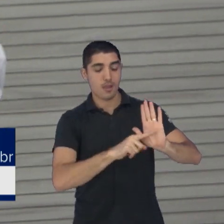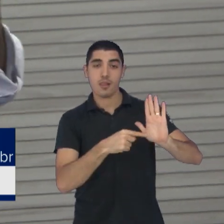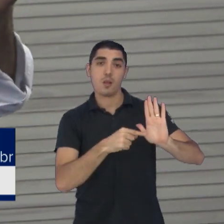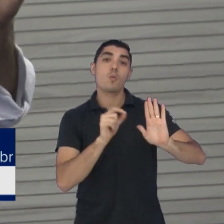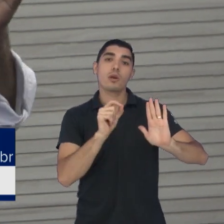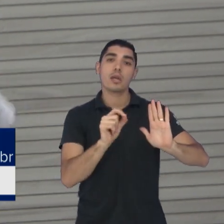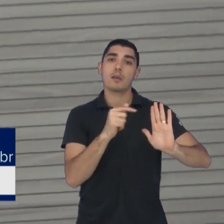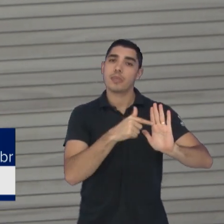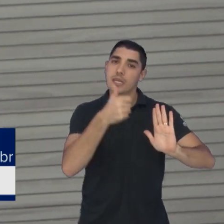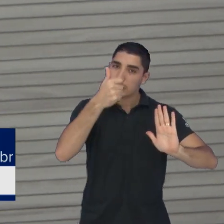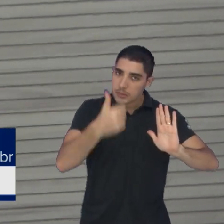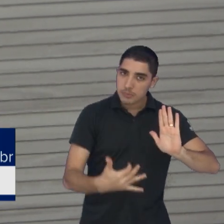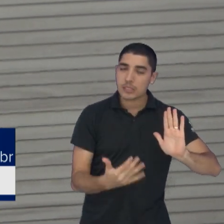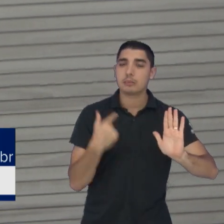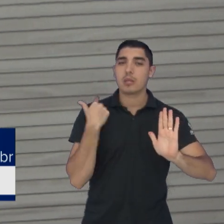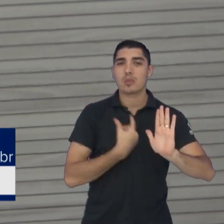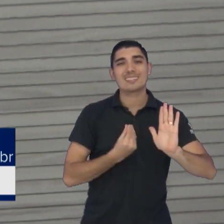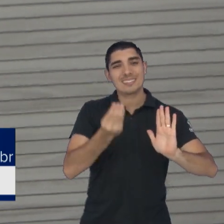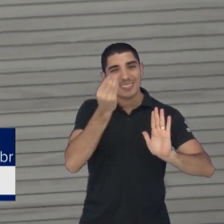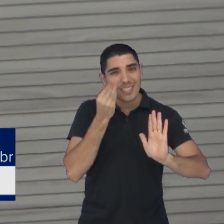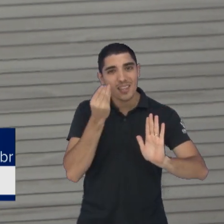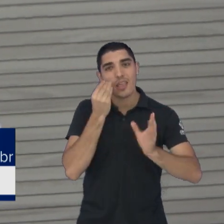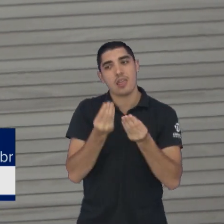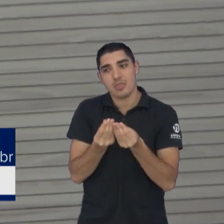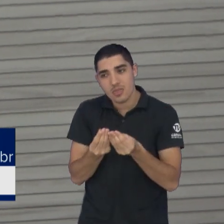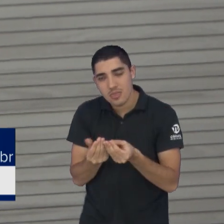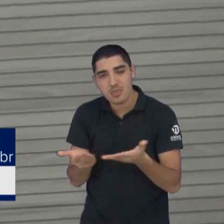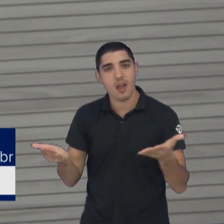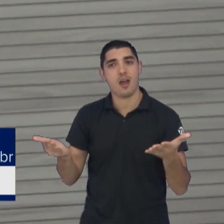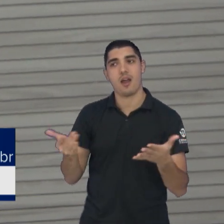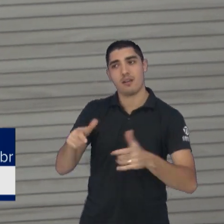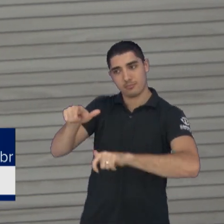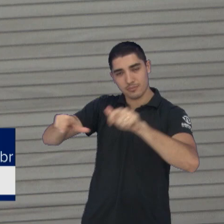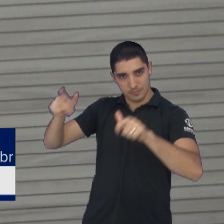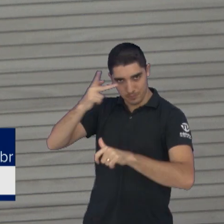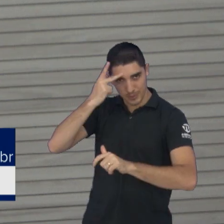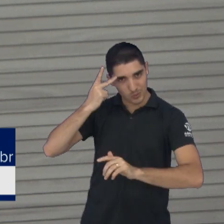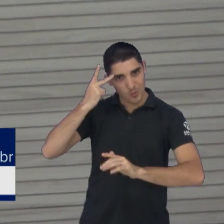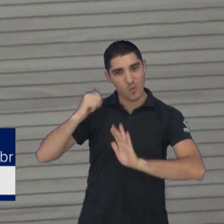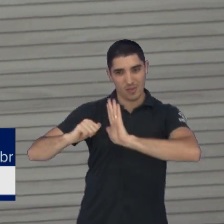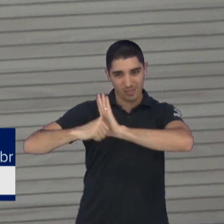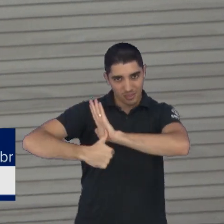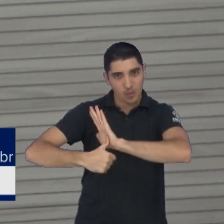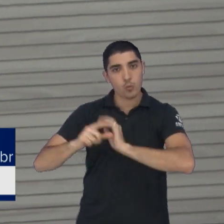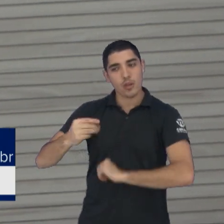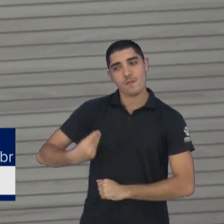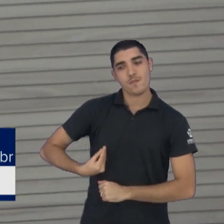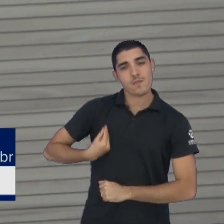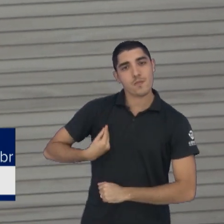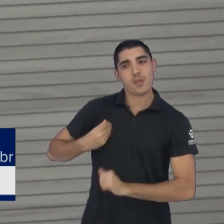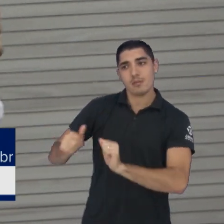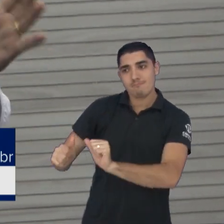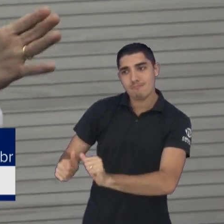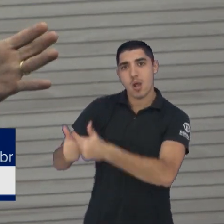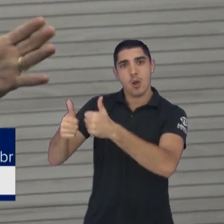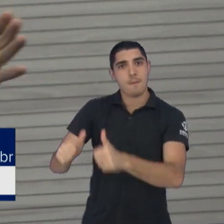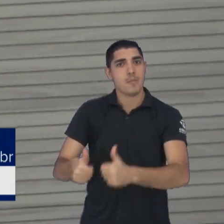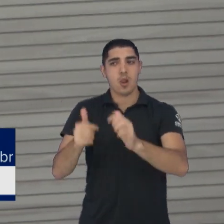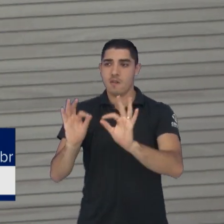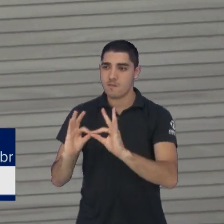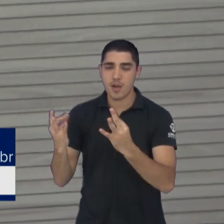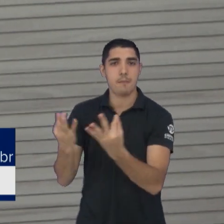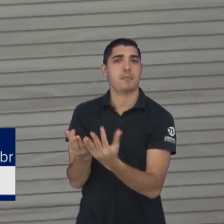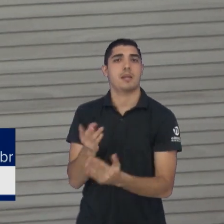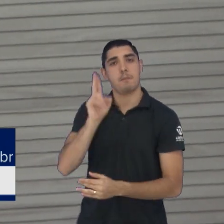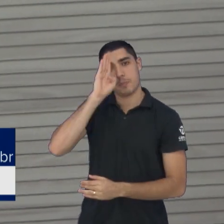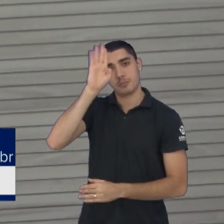trazer melhorias, né, para todas as pessoas, né, de síndrome de Down, seus familiares, a inclusão escolar,